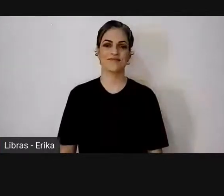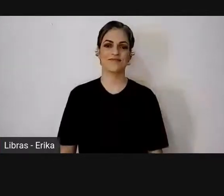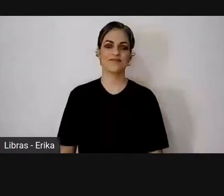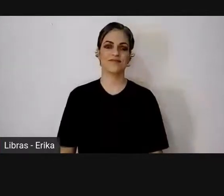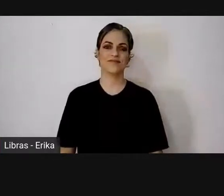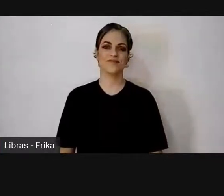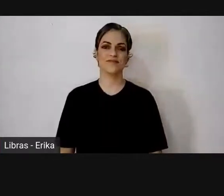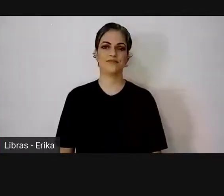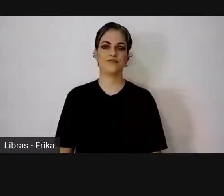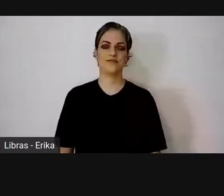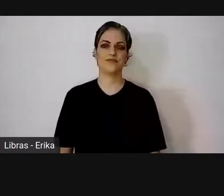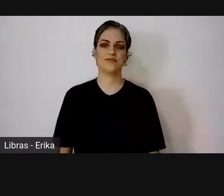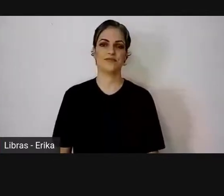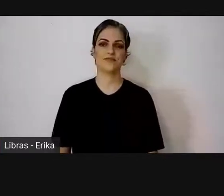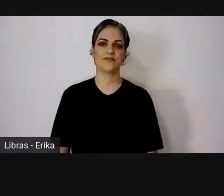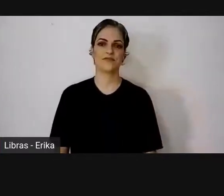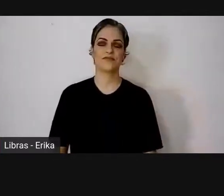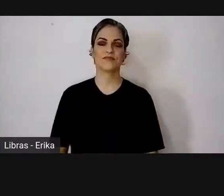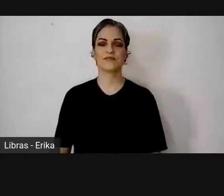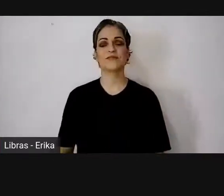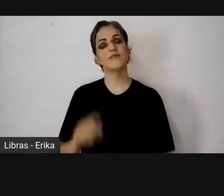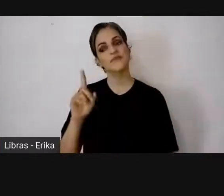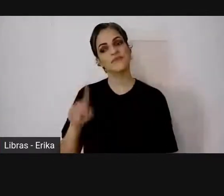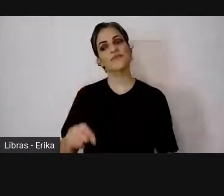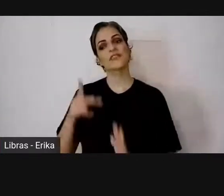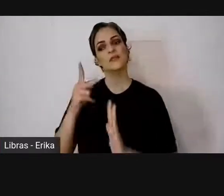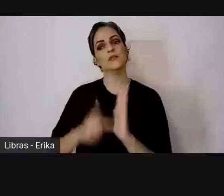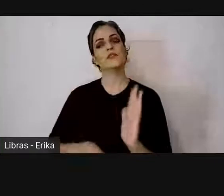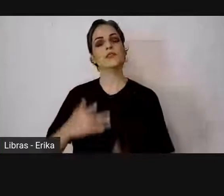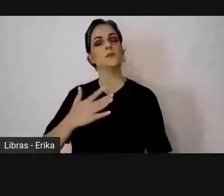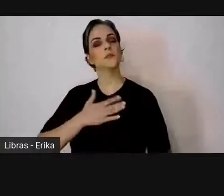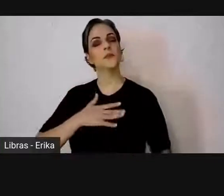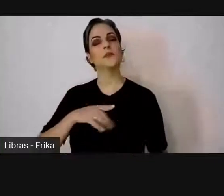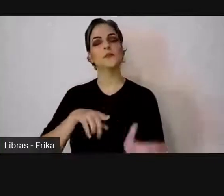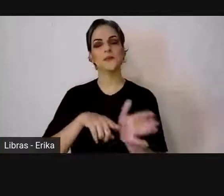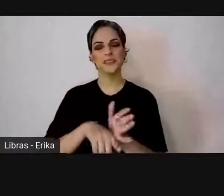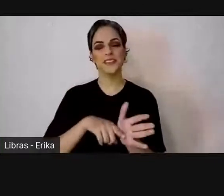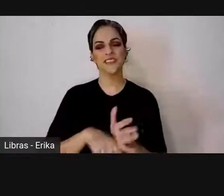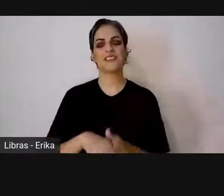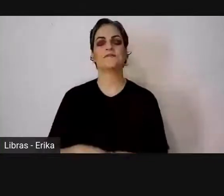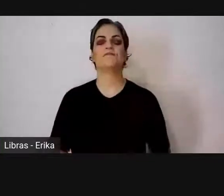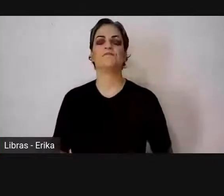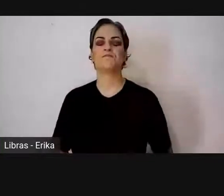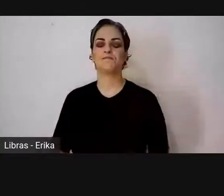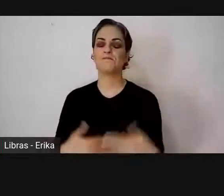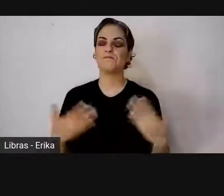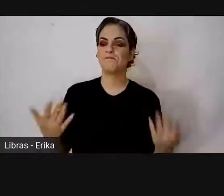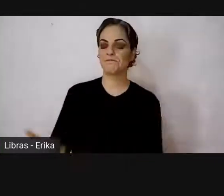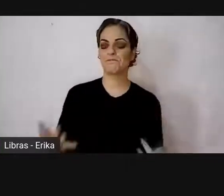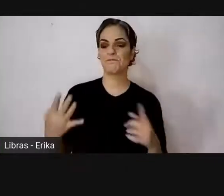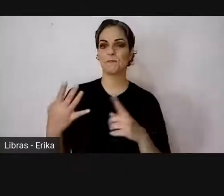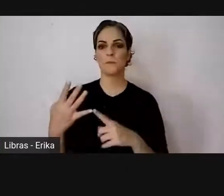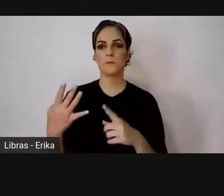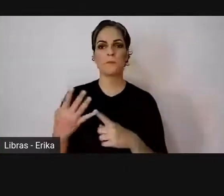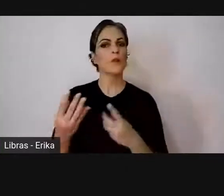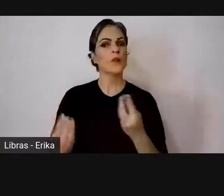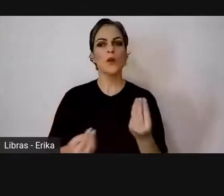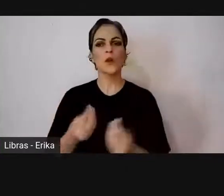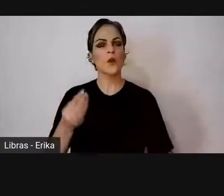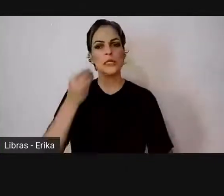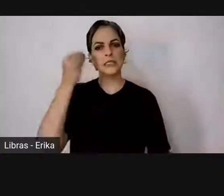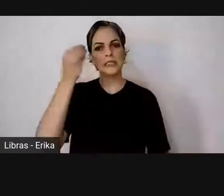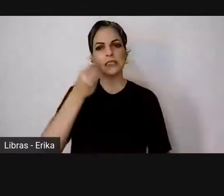Bom, então, esse foi o meu projeto de pesquisa. E como o Banco Mundial entrou aí? Aconteceu uma coisa